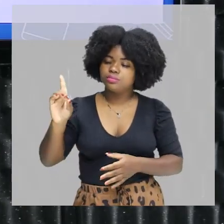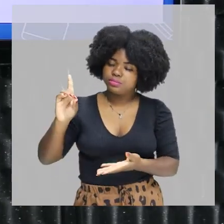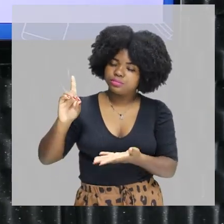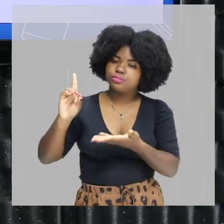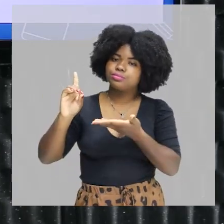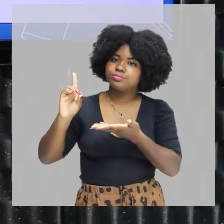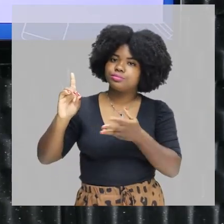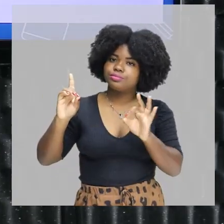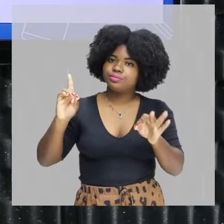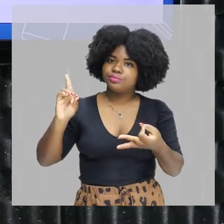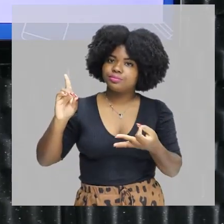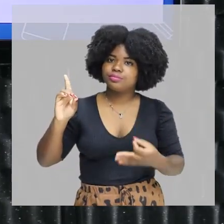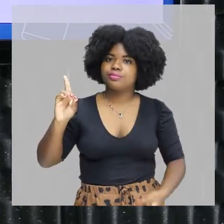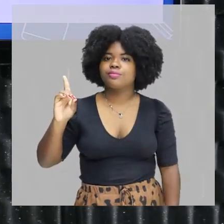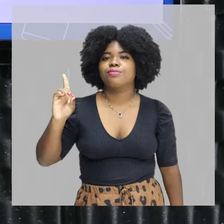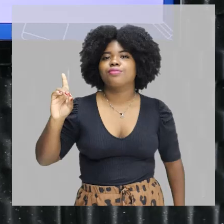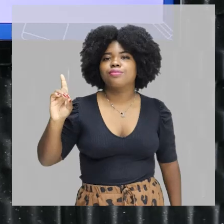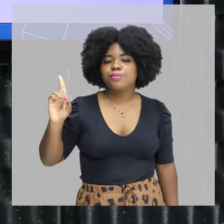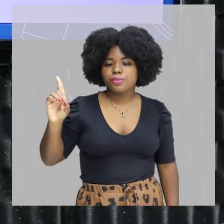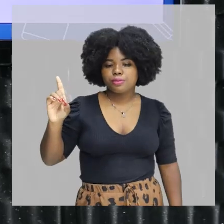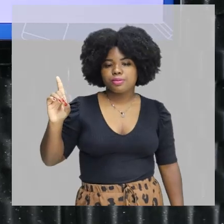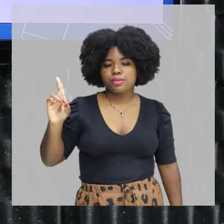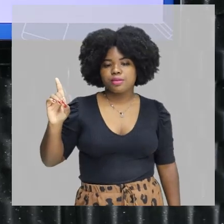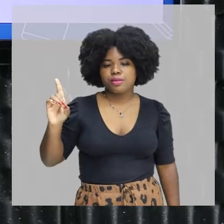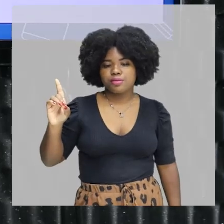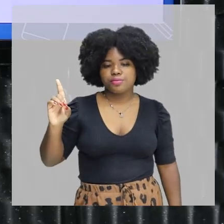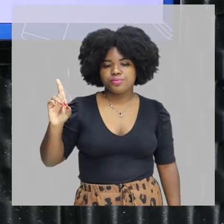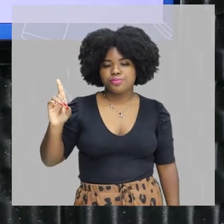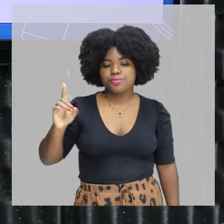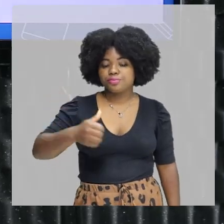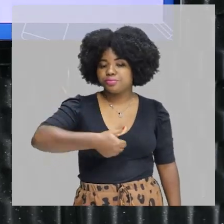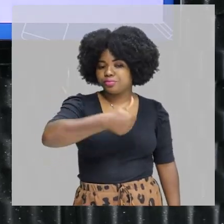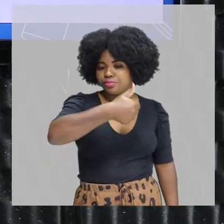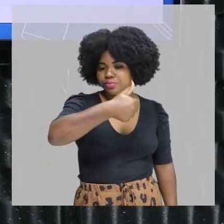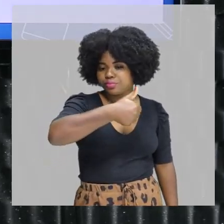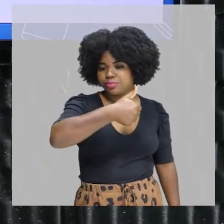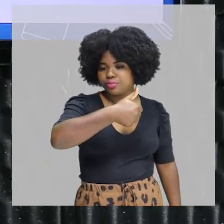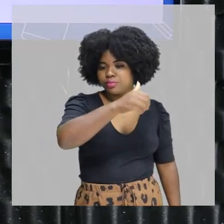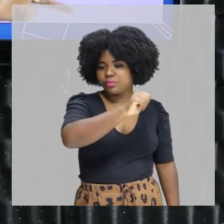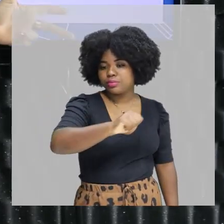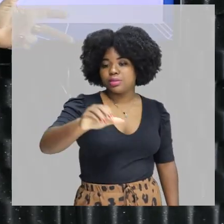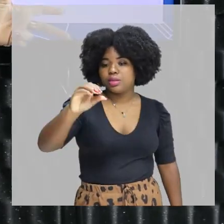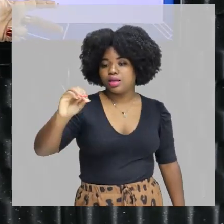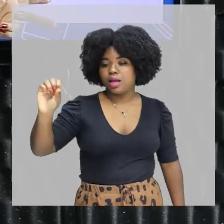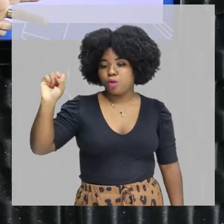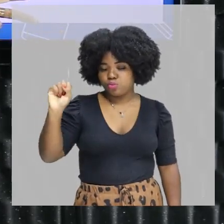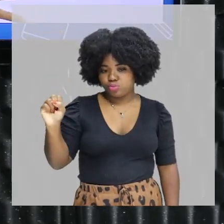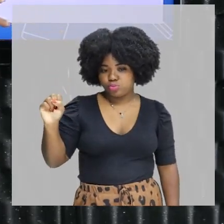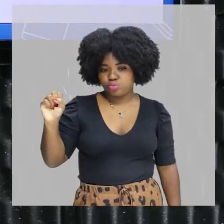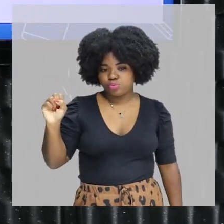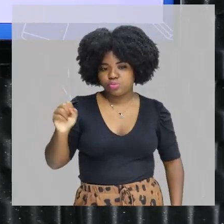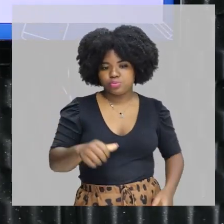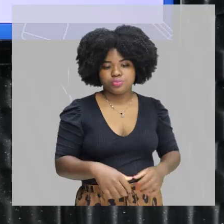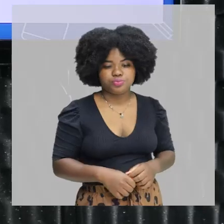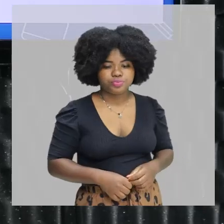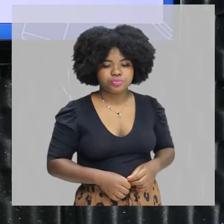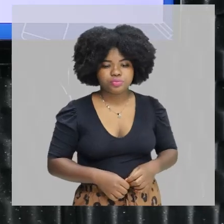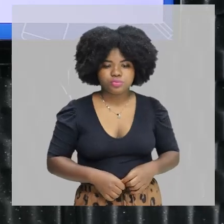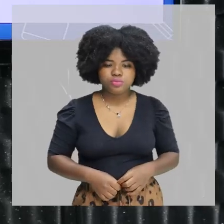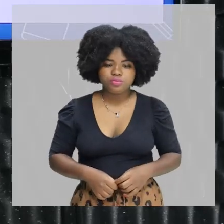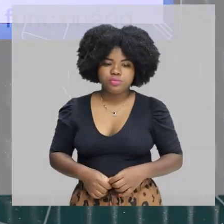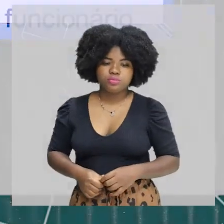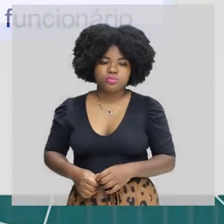Apenas 1 e 3. Chamaremos os inimigos, seria chamaremos aos inimigos. Tá?